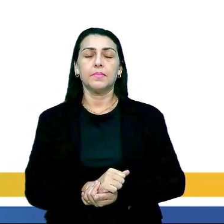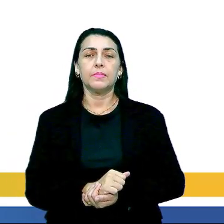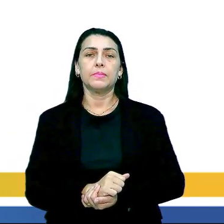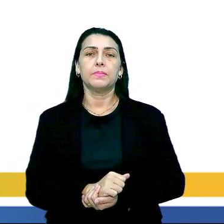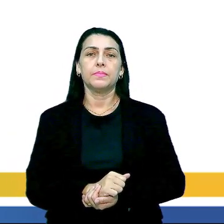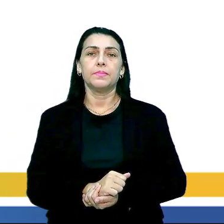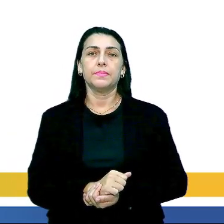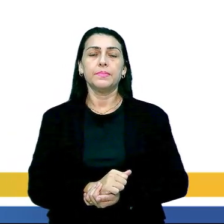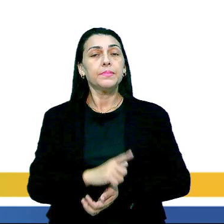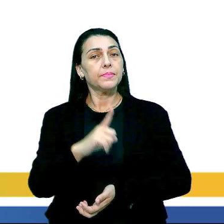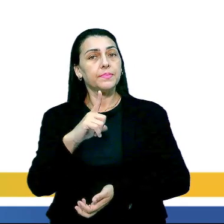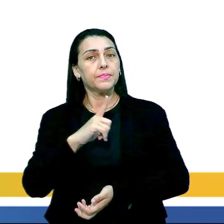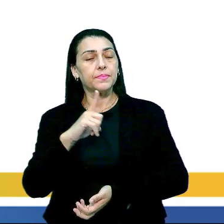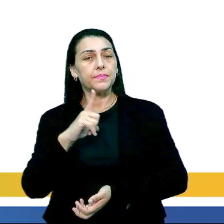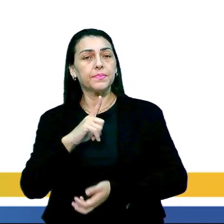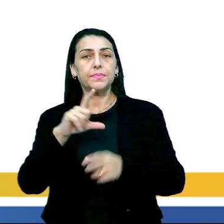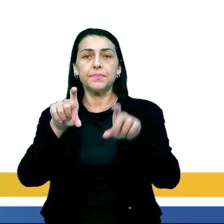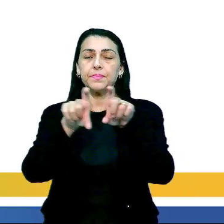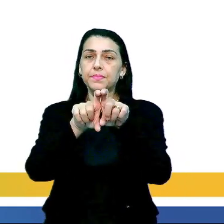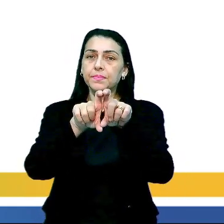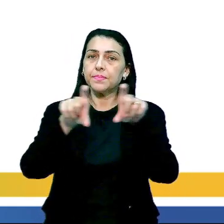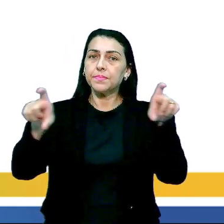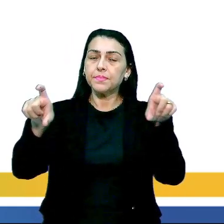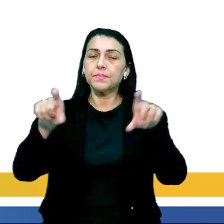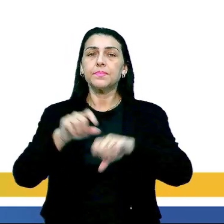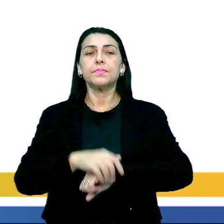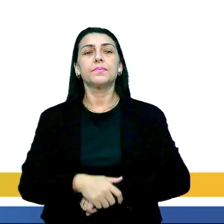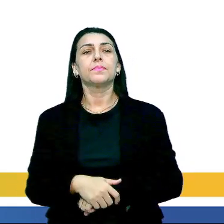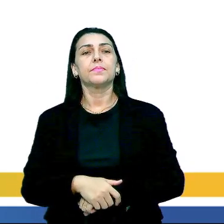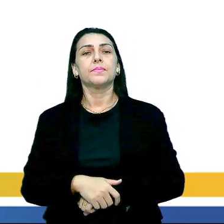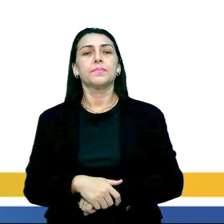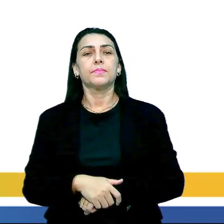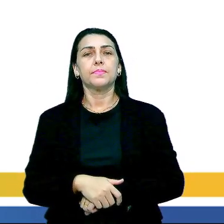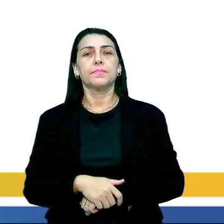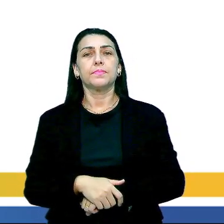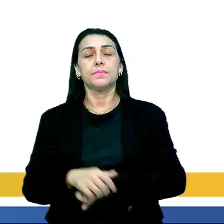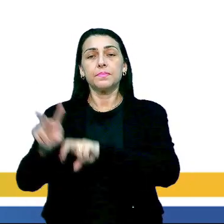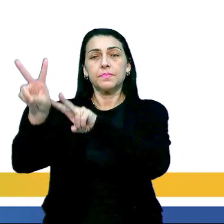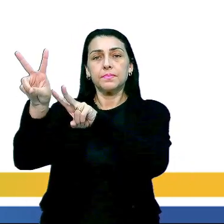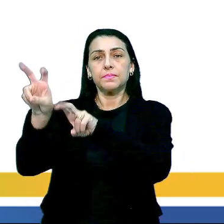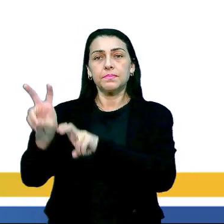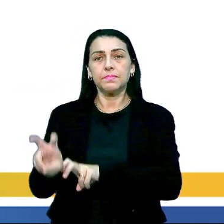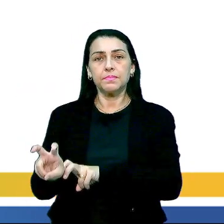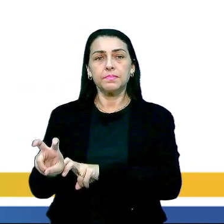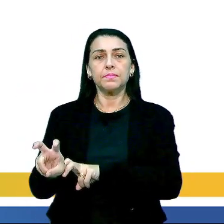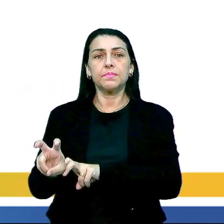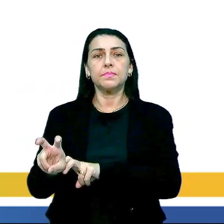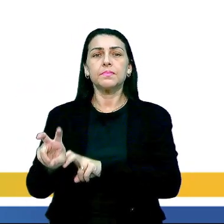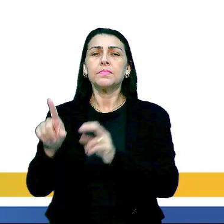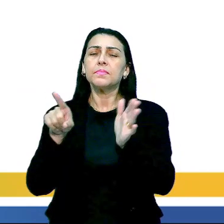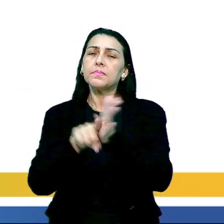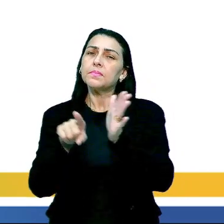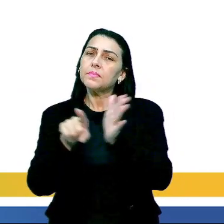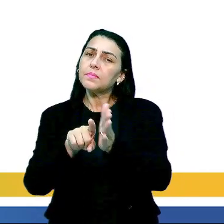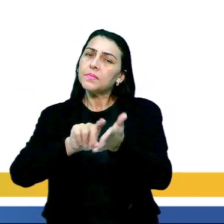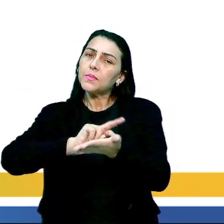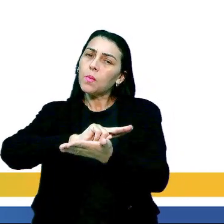171. Nós temos assim um enunciado, temos aí uma citação. As questões